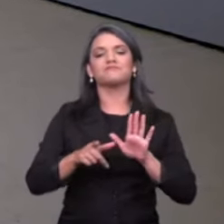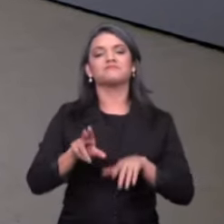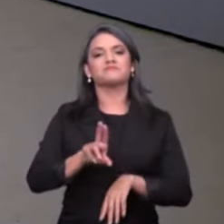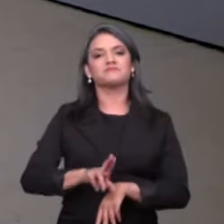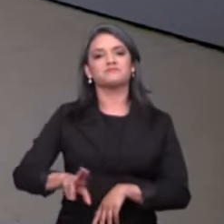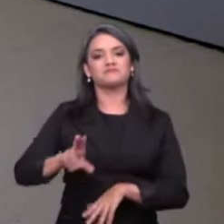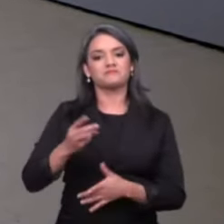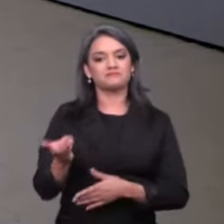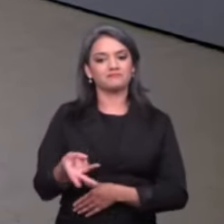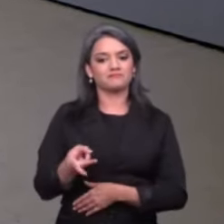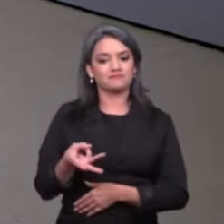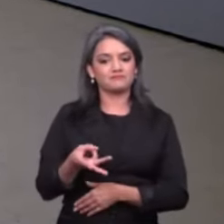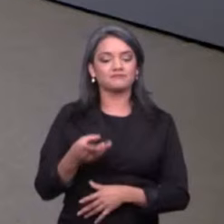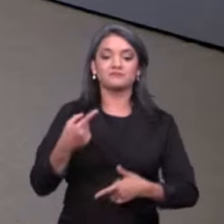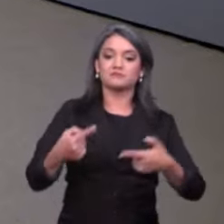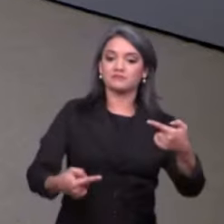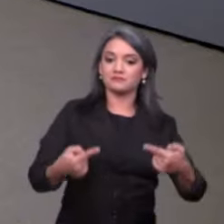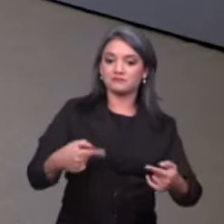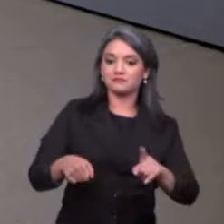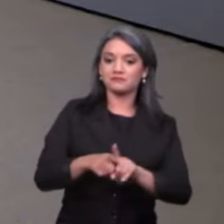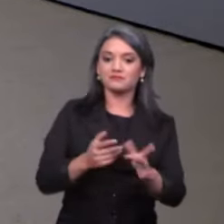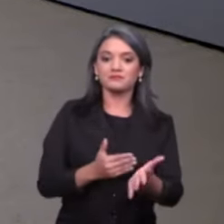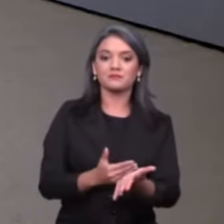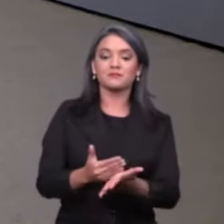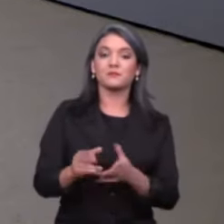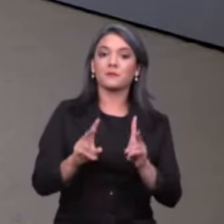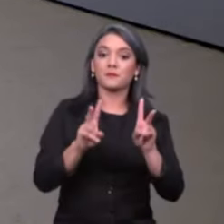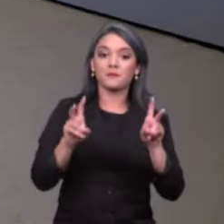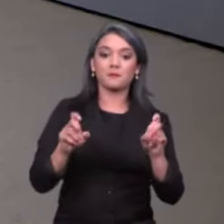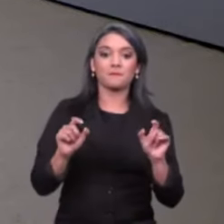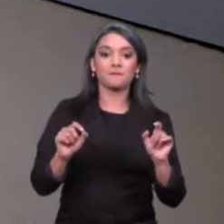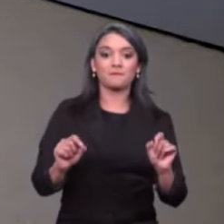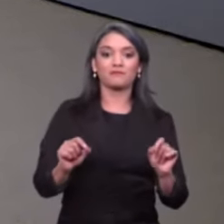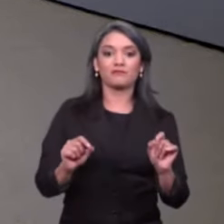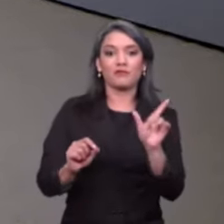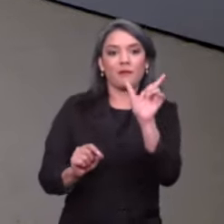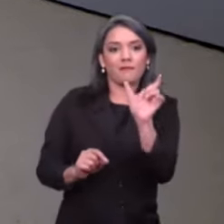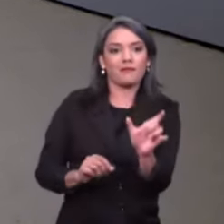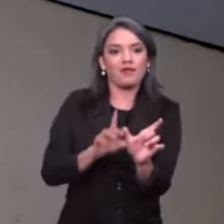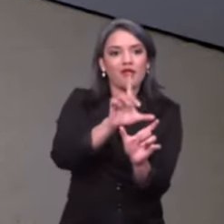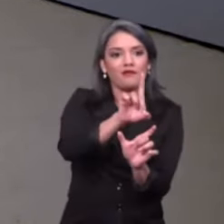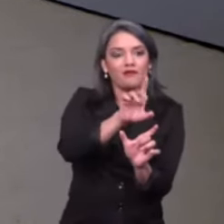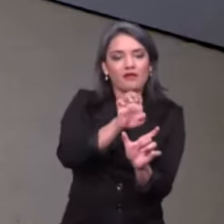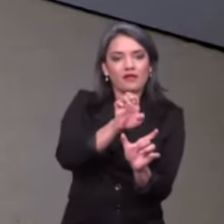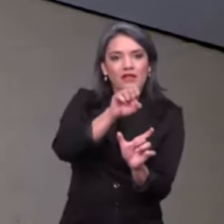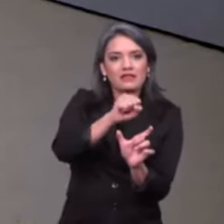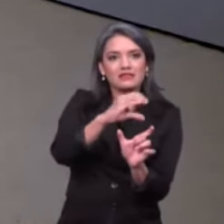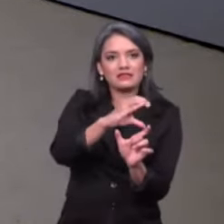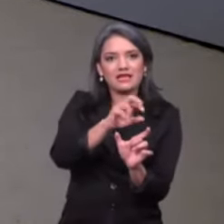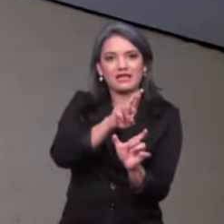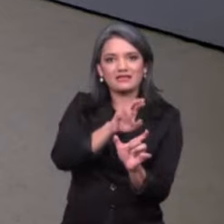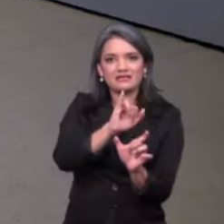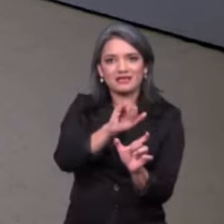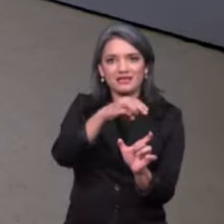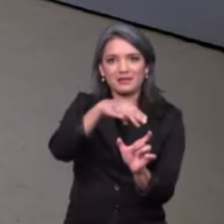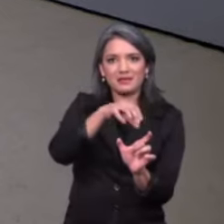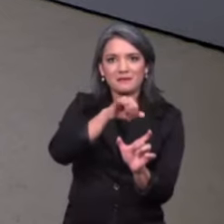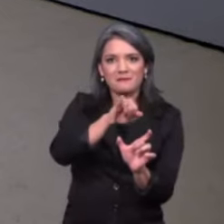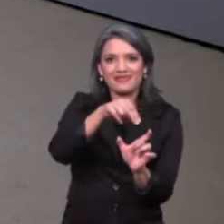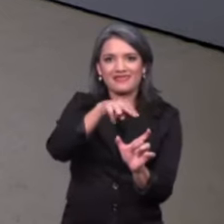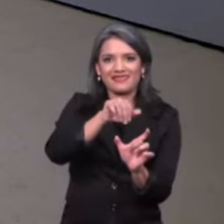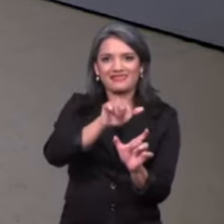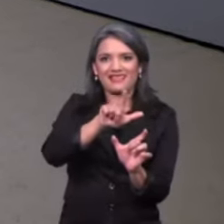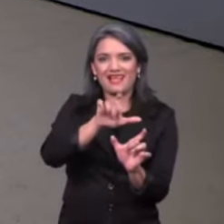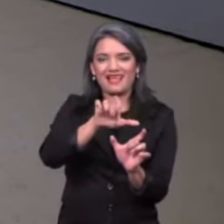que travou também um debate sobre o termo em si, descriminalizar, né, Karina? Como levantado pelo ministro